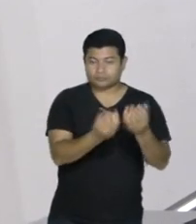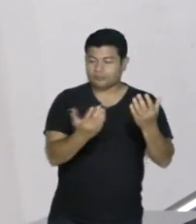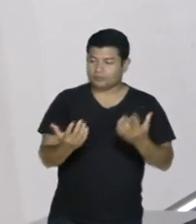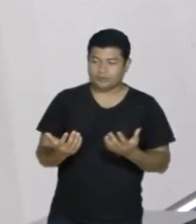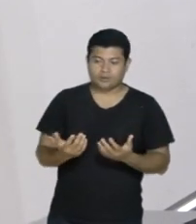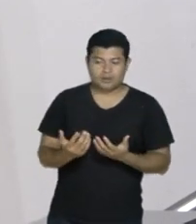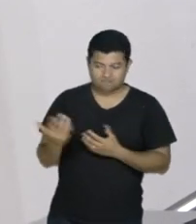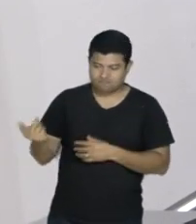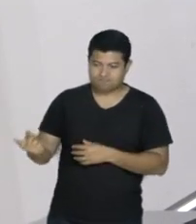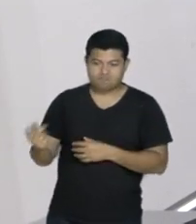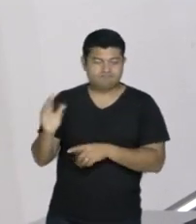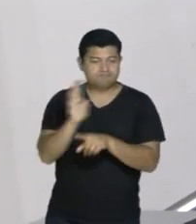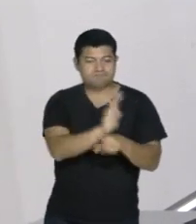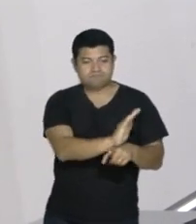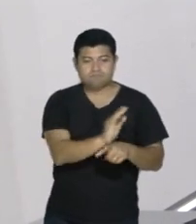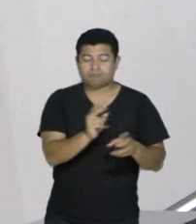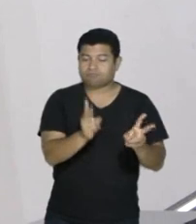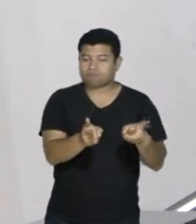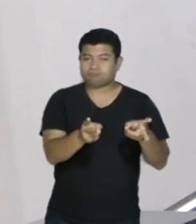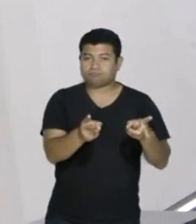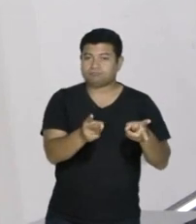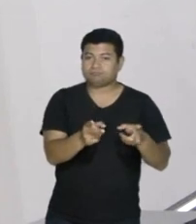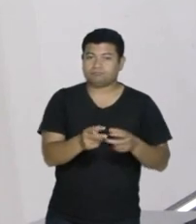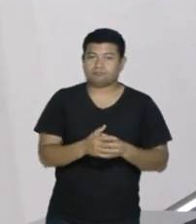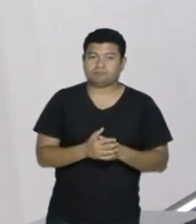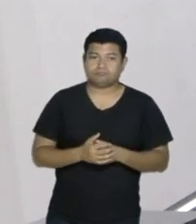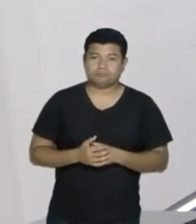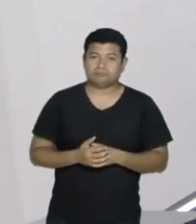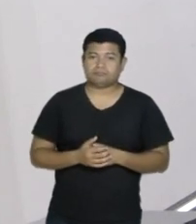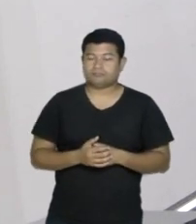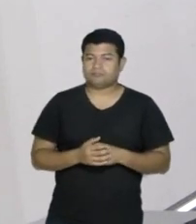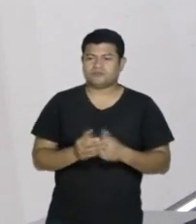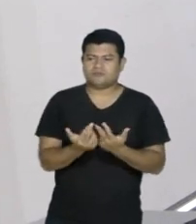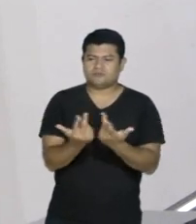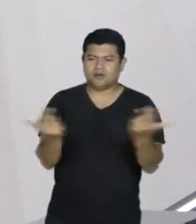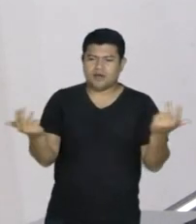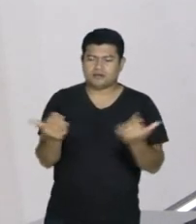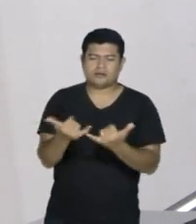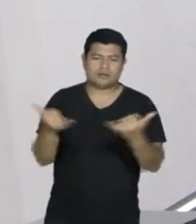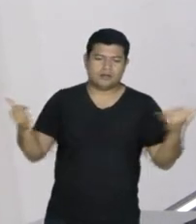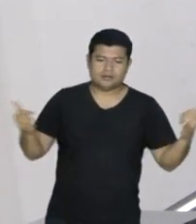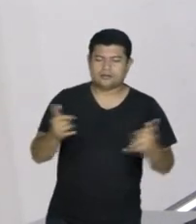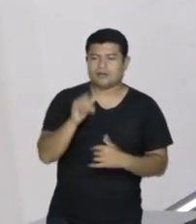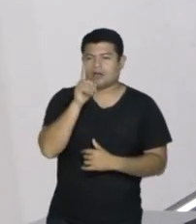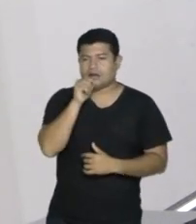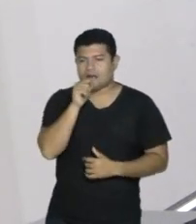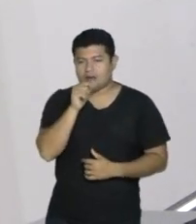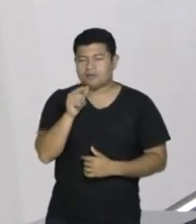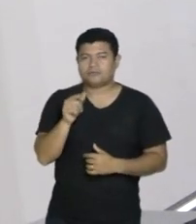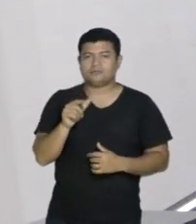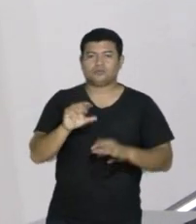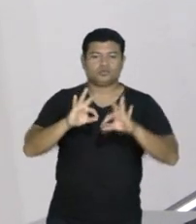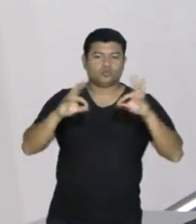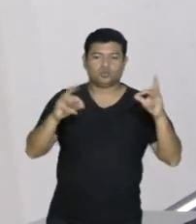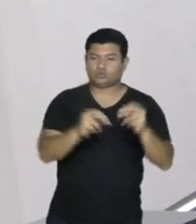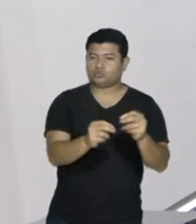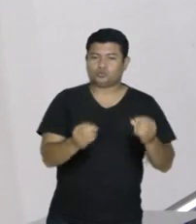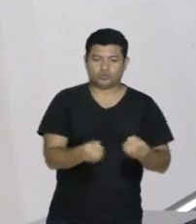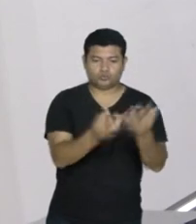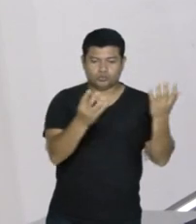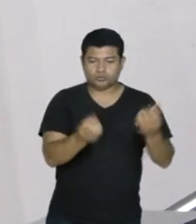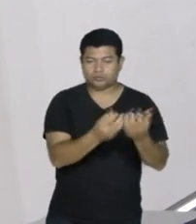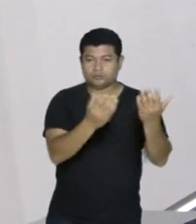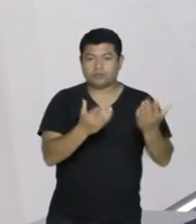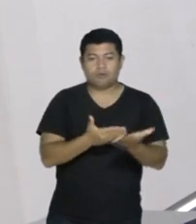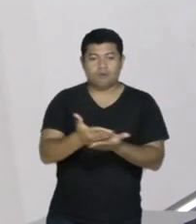a cidade de Bombinhas passou a entrada com a passagem de energia com a passagem de Água tudo que vai para Bombinhas bem de Porto Belo